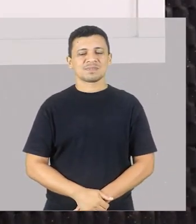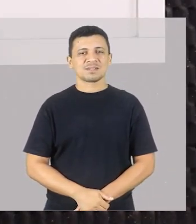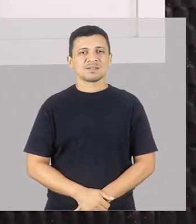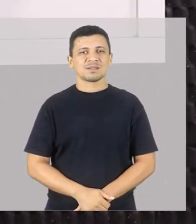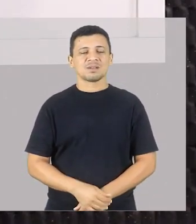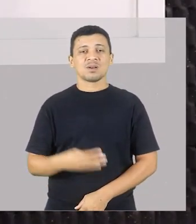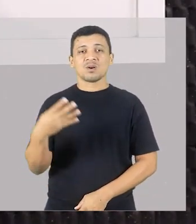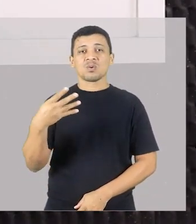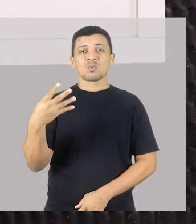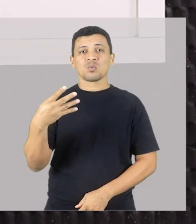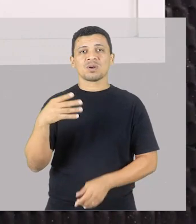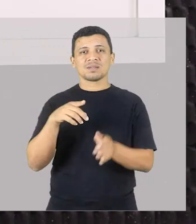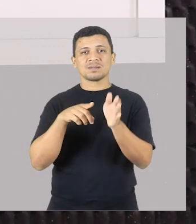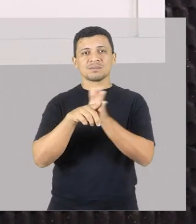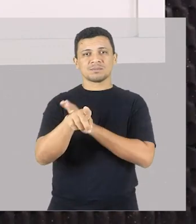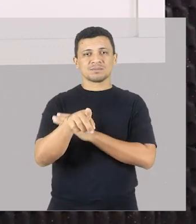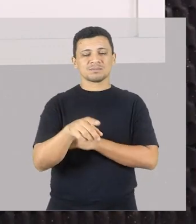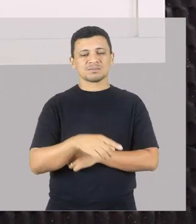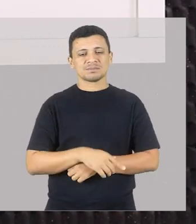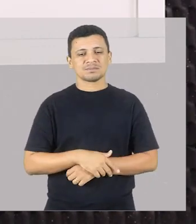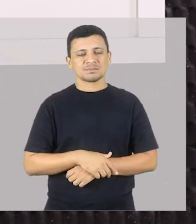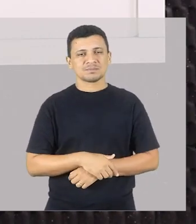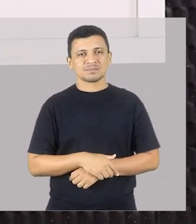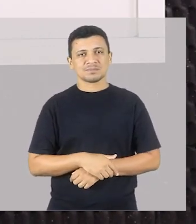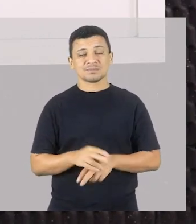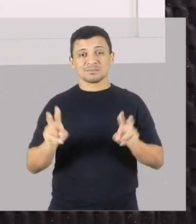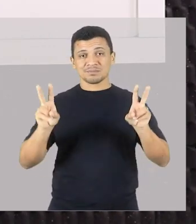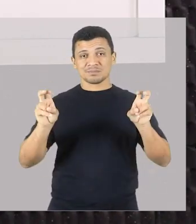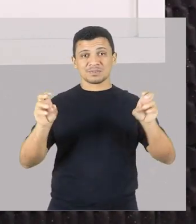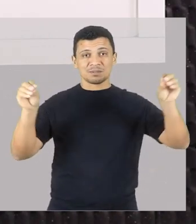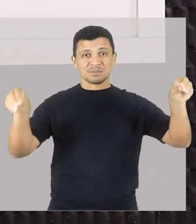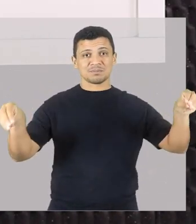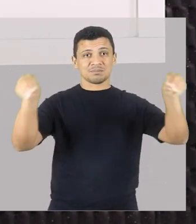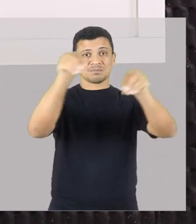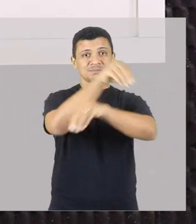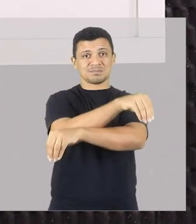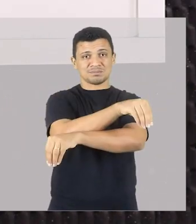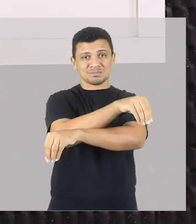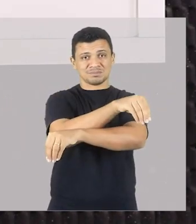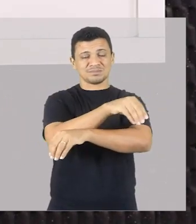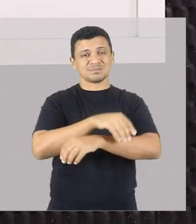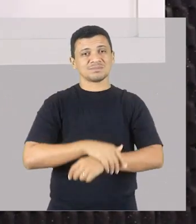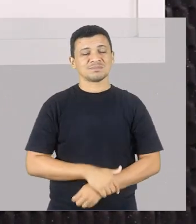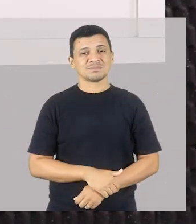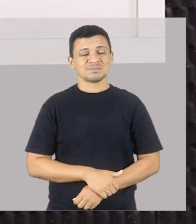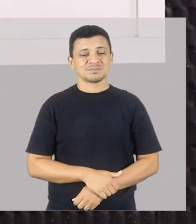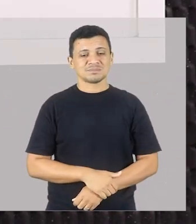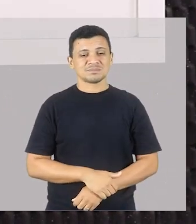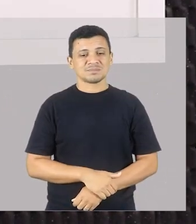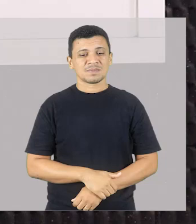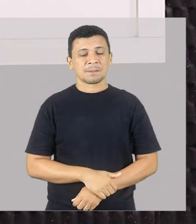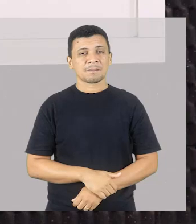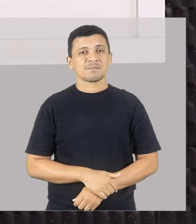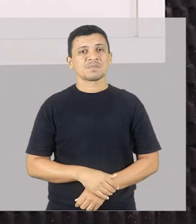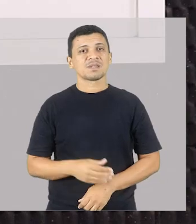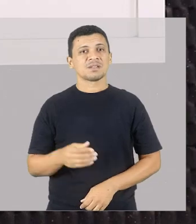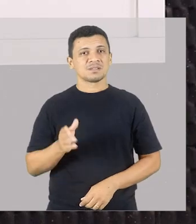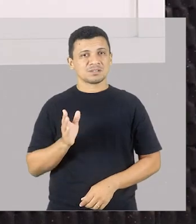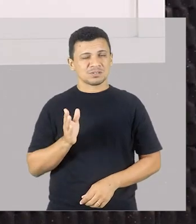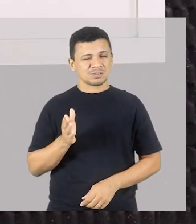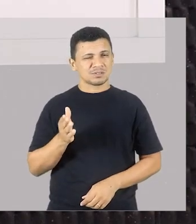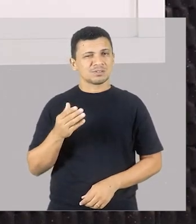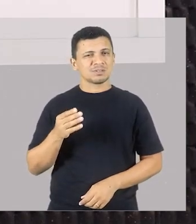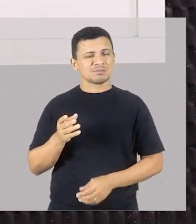a nossa última questão de hoje, envolvendo permutação. Acompanhe outros vídeos que a gente vai falar de combinação, vamos falar